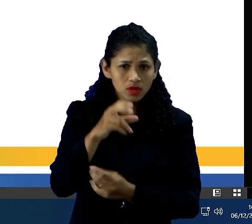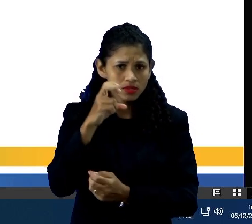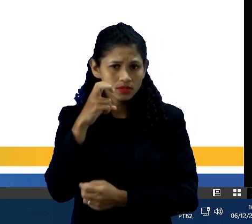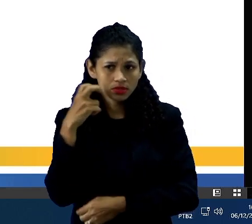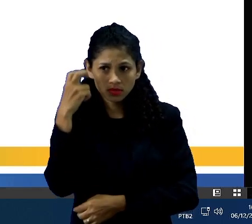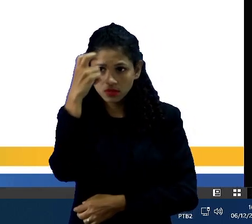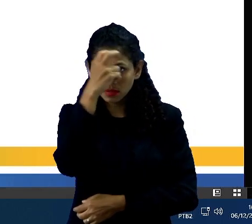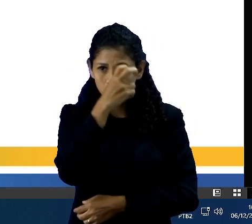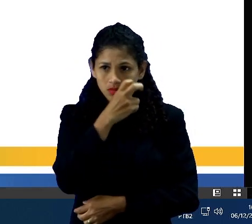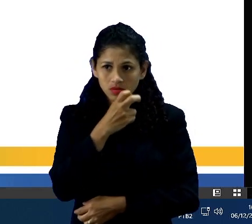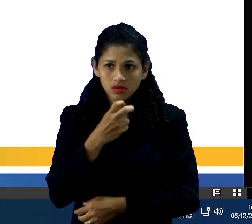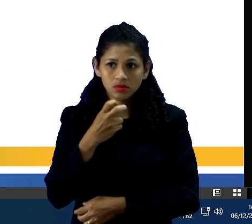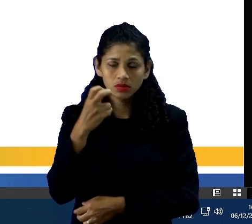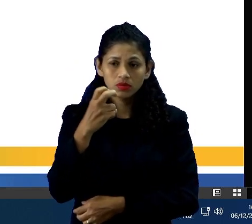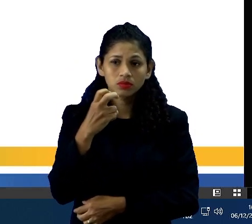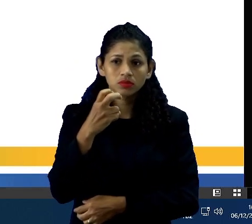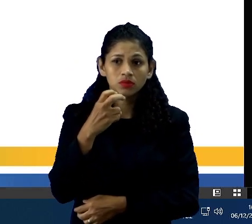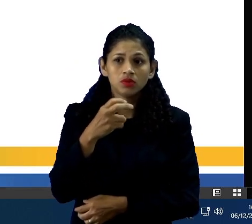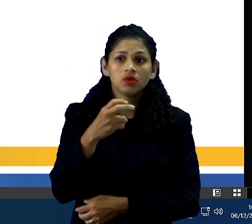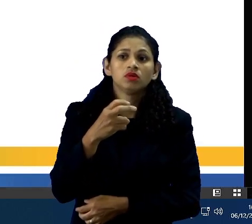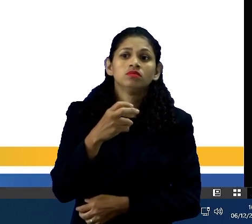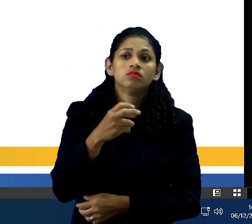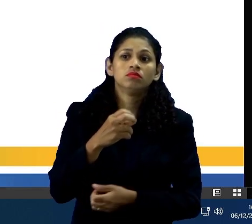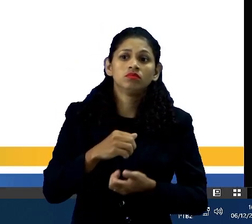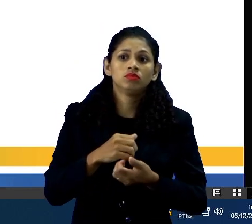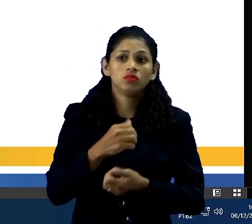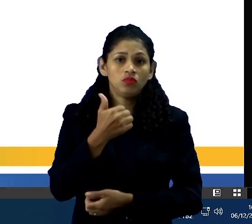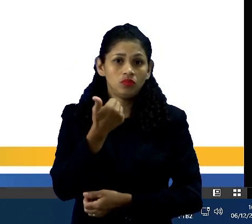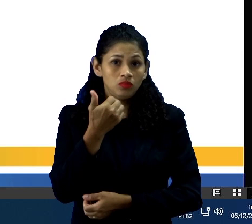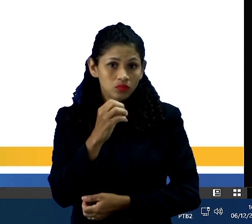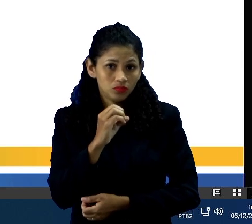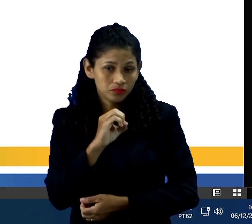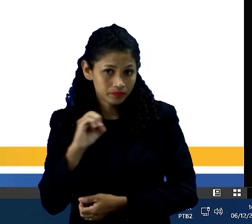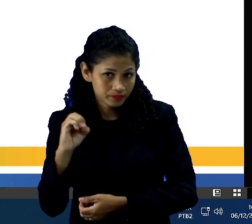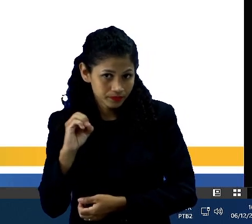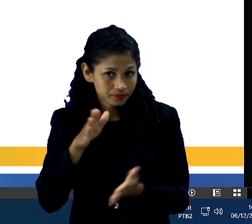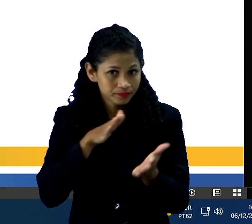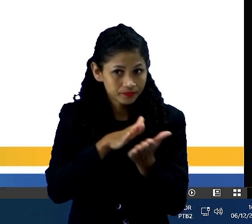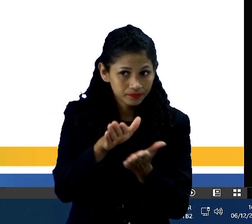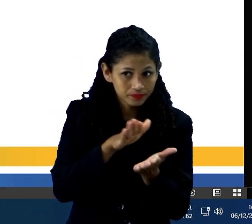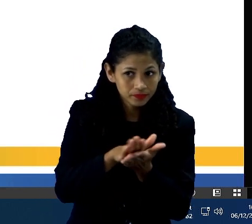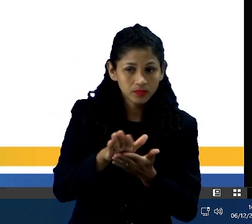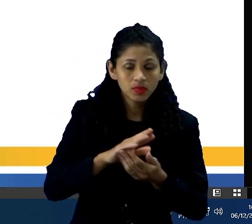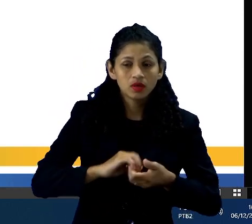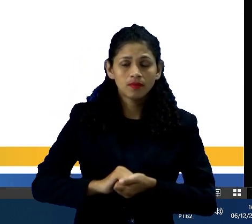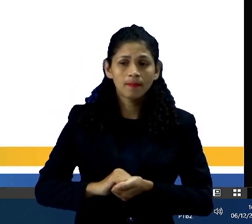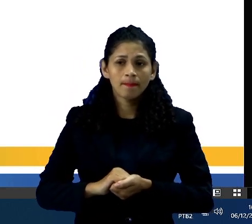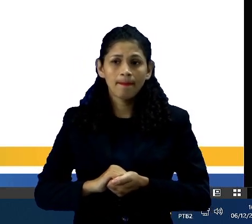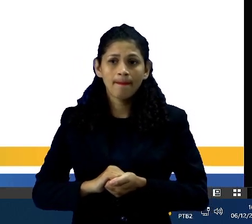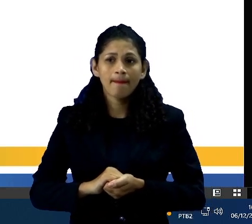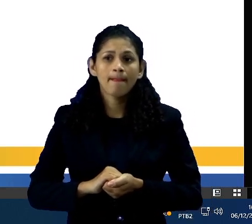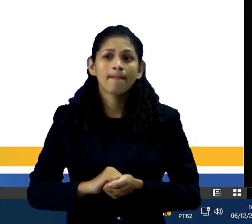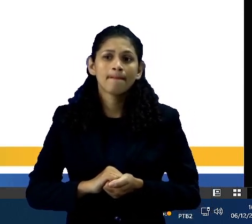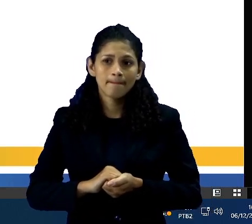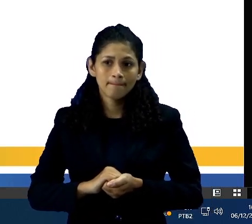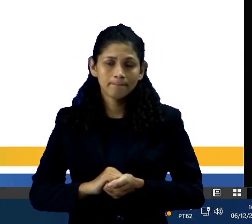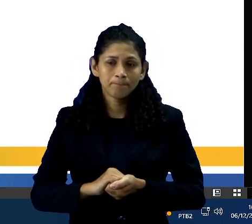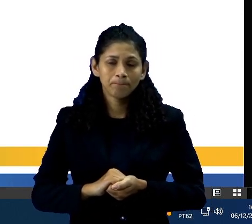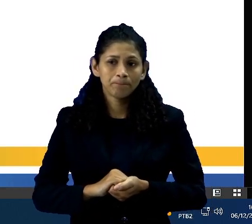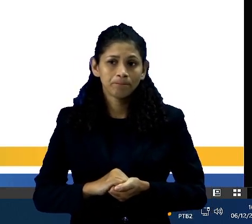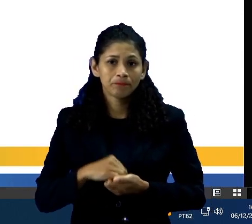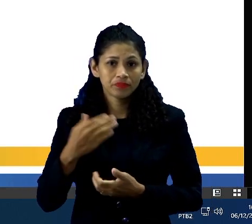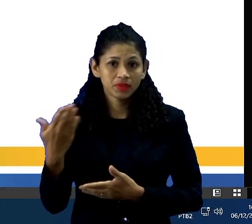impressões. Tempo e horas e impressões, número ali. Nós temos 2 horas, 40 impressões. 3 horas,